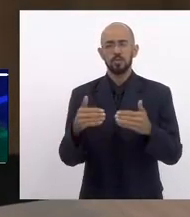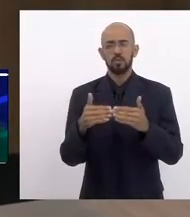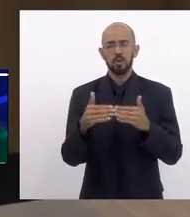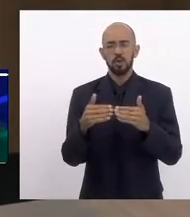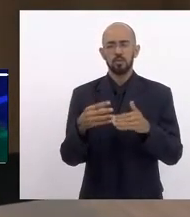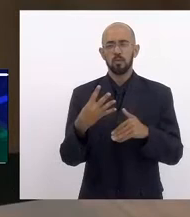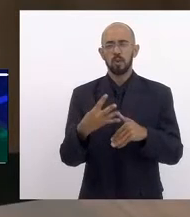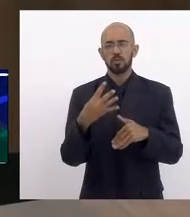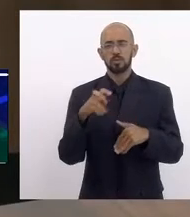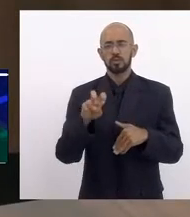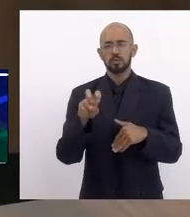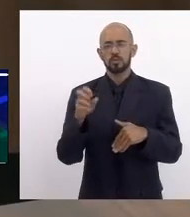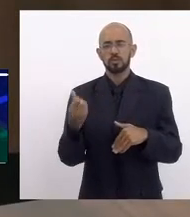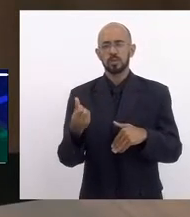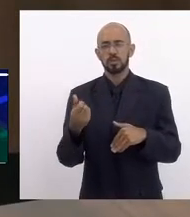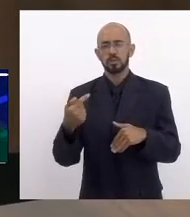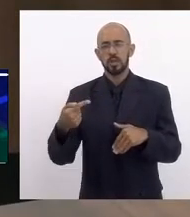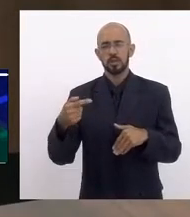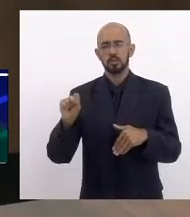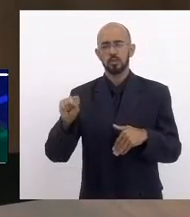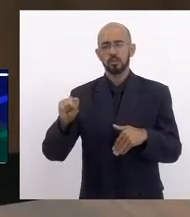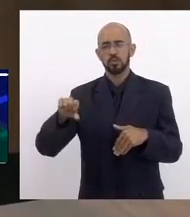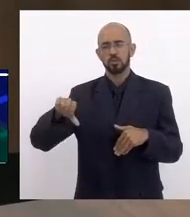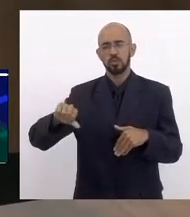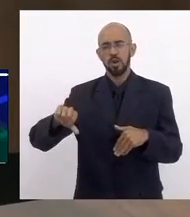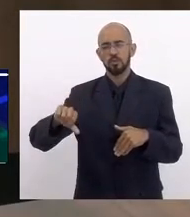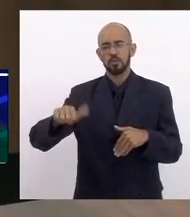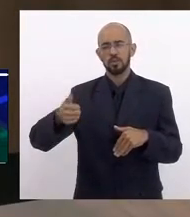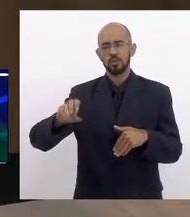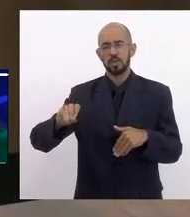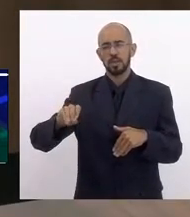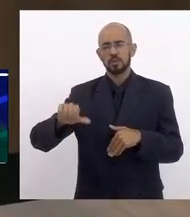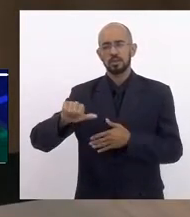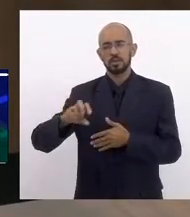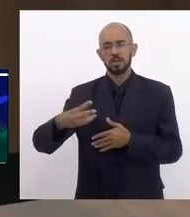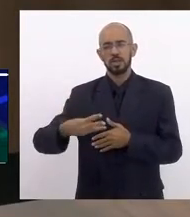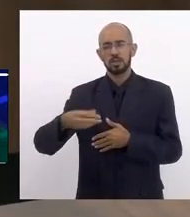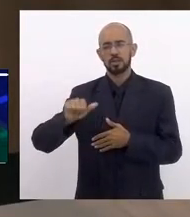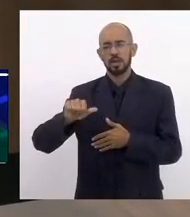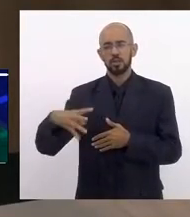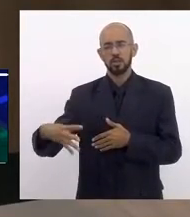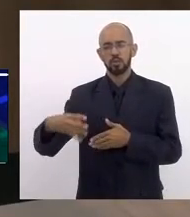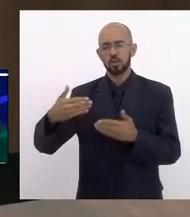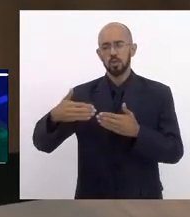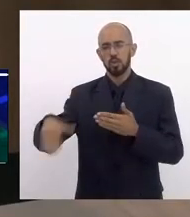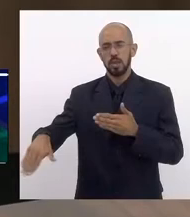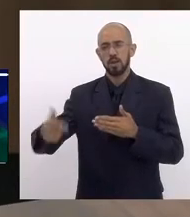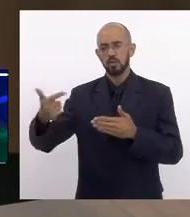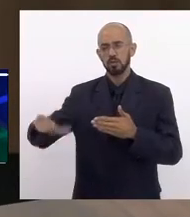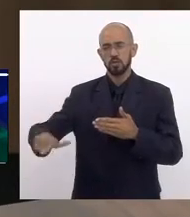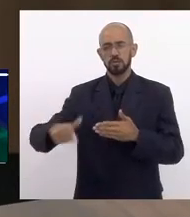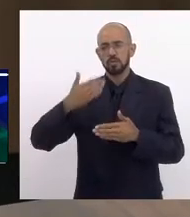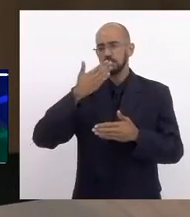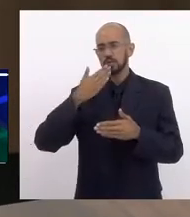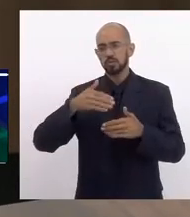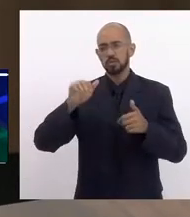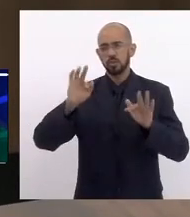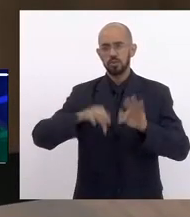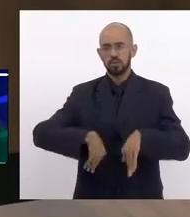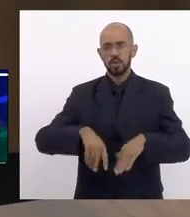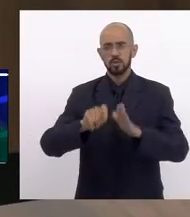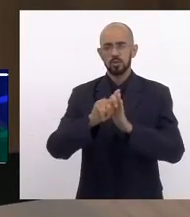5, 6, 7, 8, 9, 10, 13 e 14, contrário às demais emendas, concluindo por substitutivo.